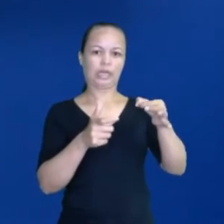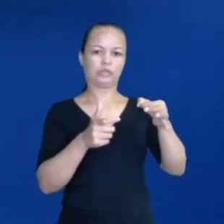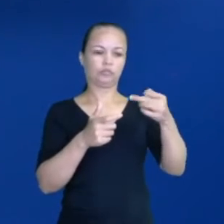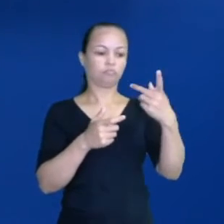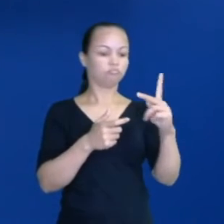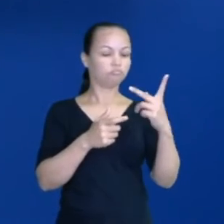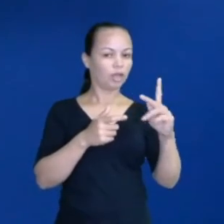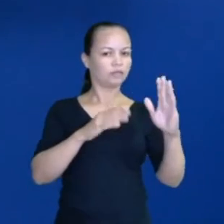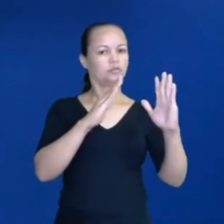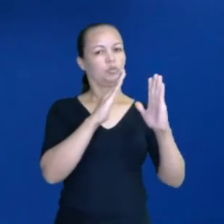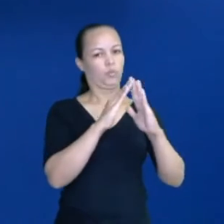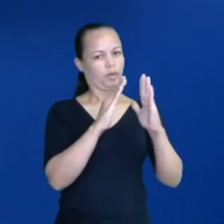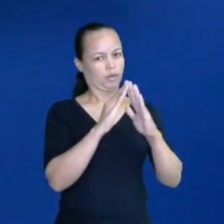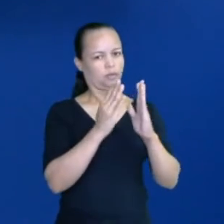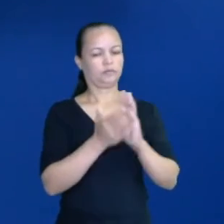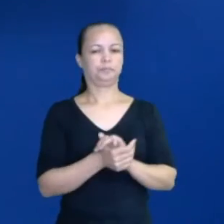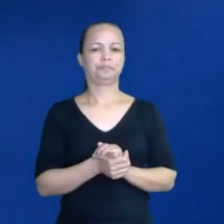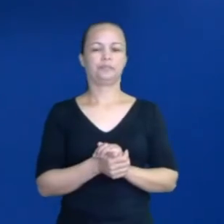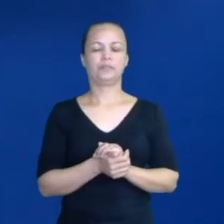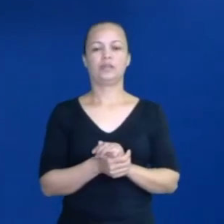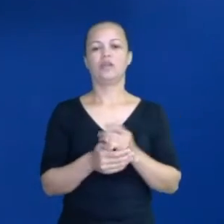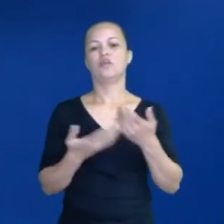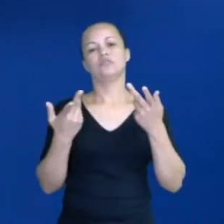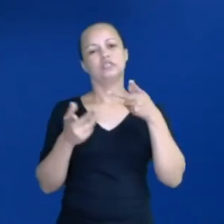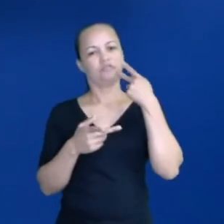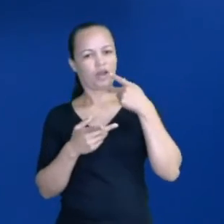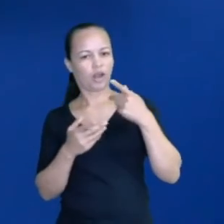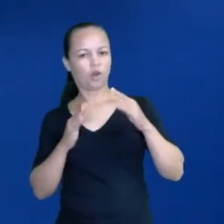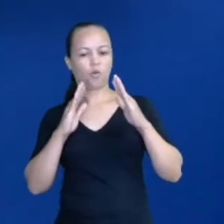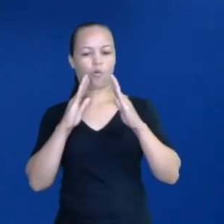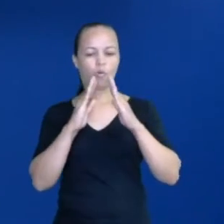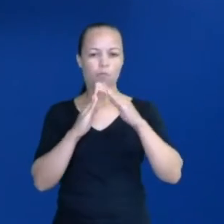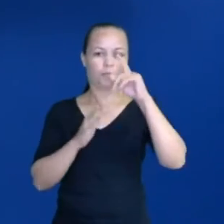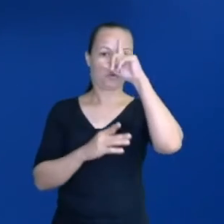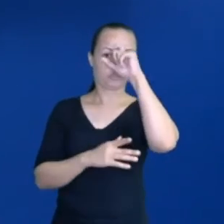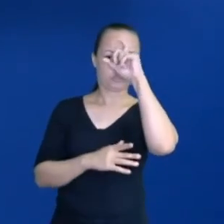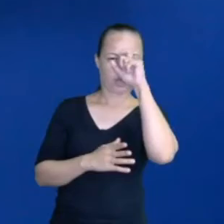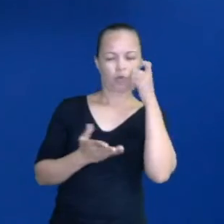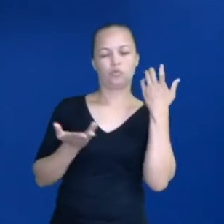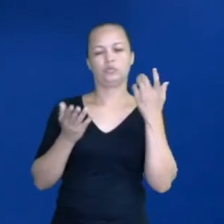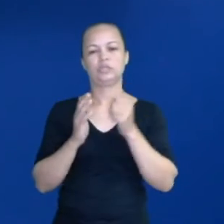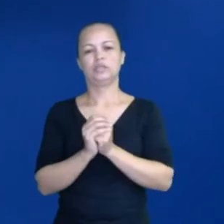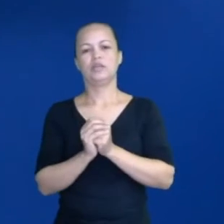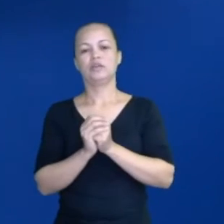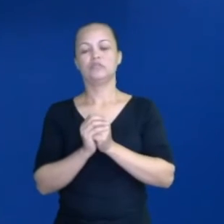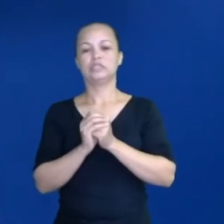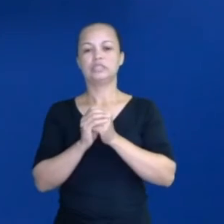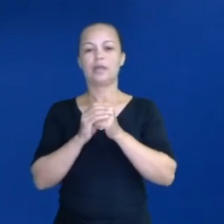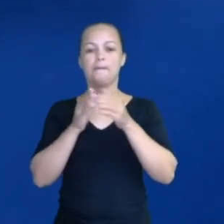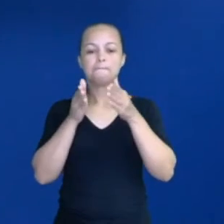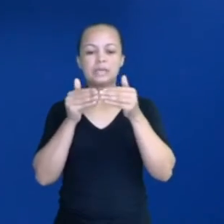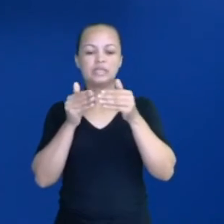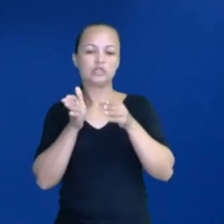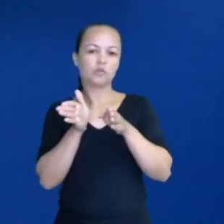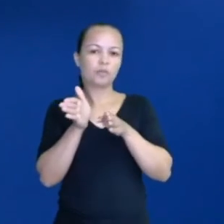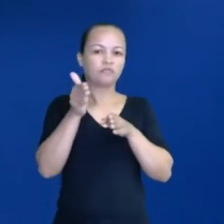da sua moradia. Você me deu o posto de saúde, você pediu para eu virar à esquerda.